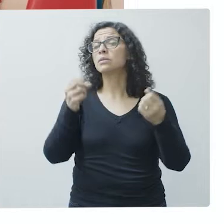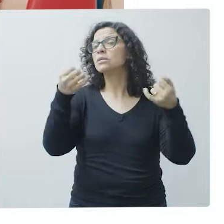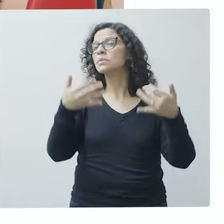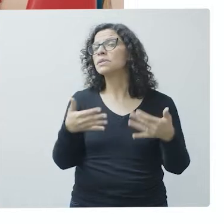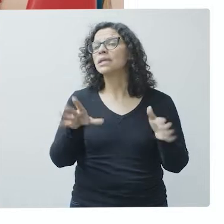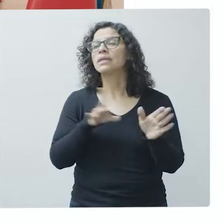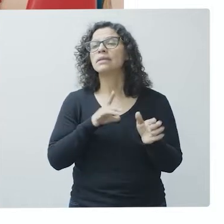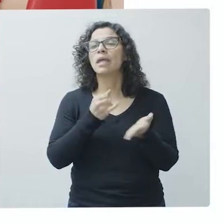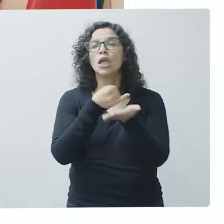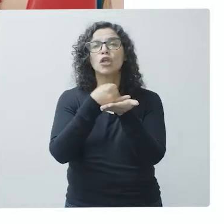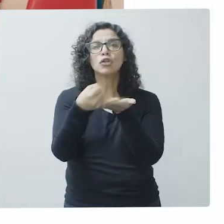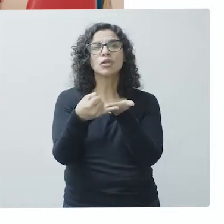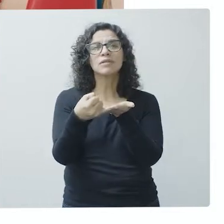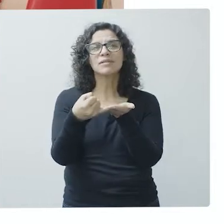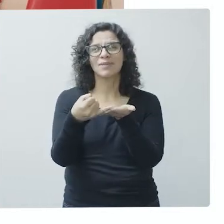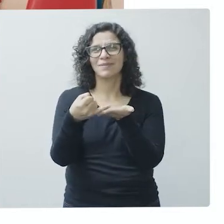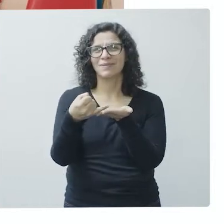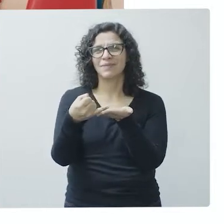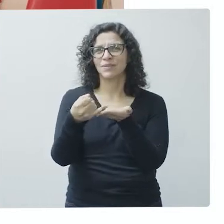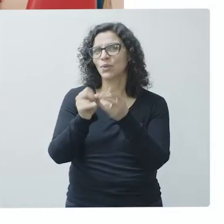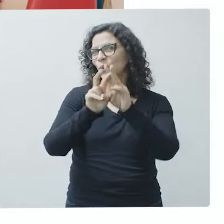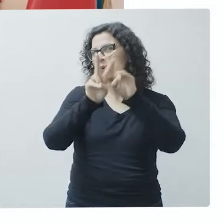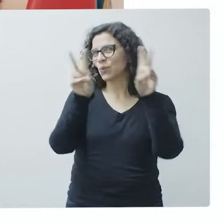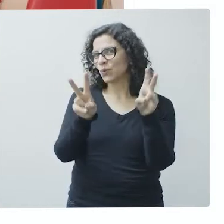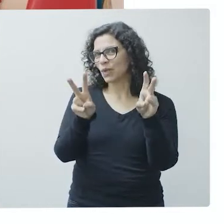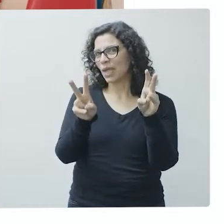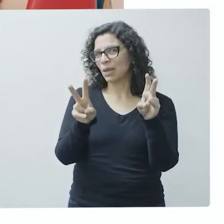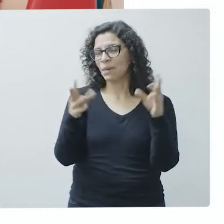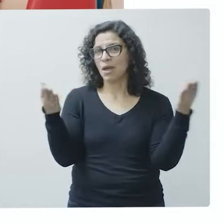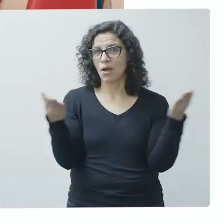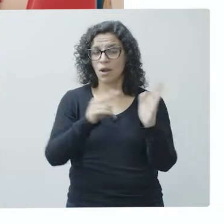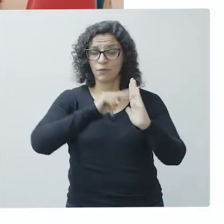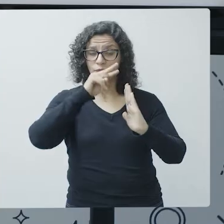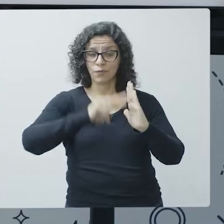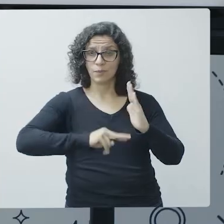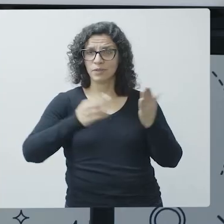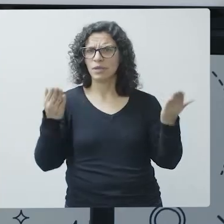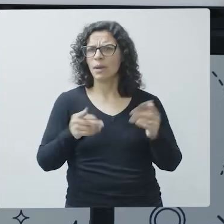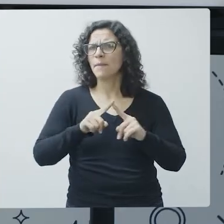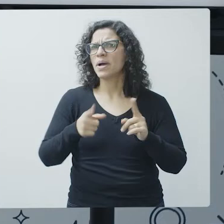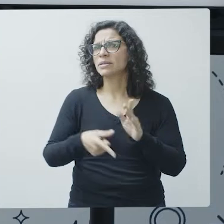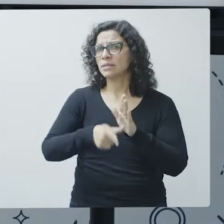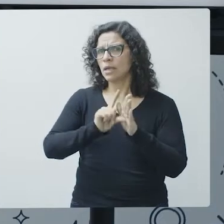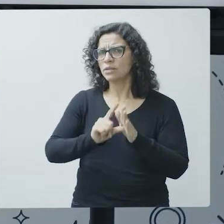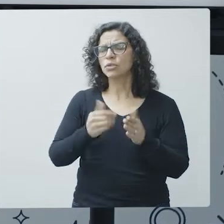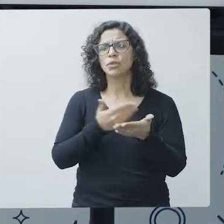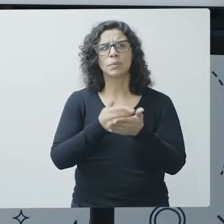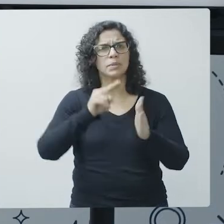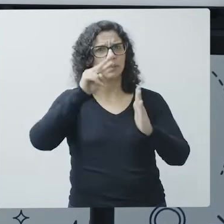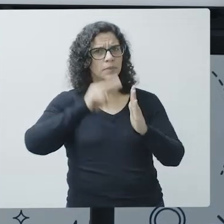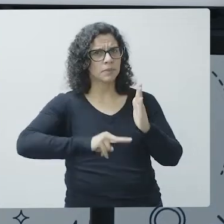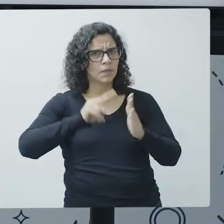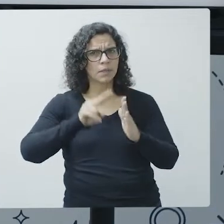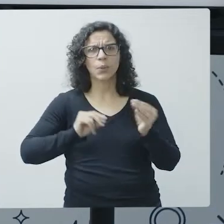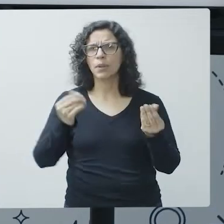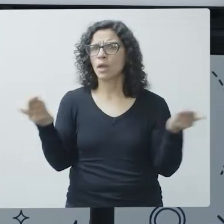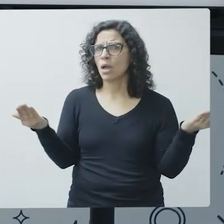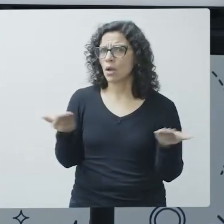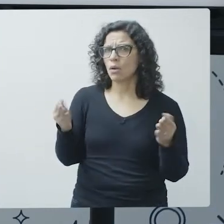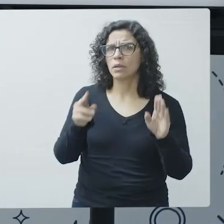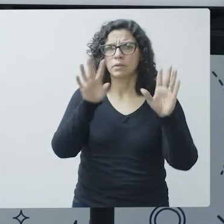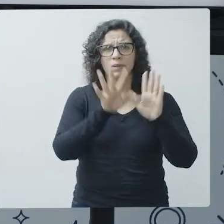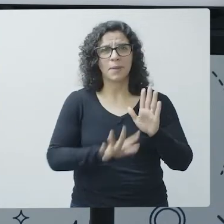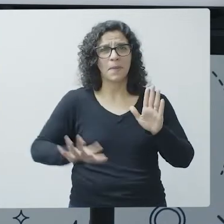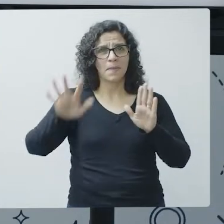o quê? Elas introduzem aquilo que nós vamos fazer a leitura. Mas antes de nós começarmos a ler, a partir da